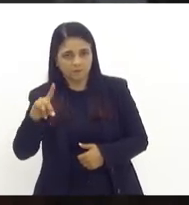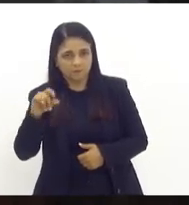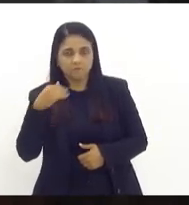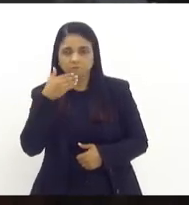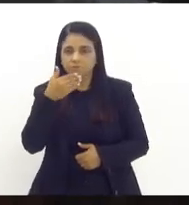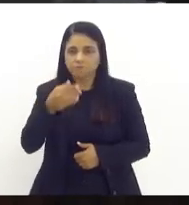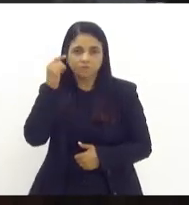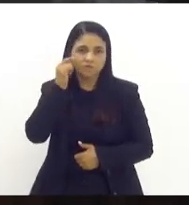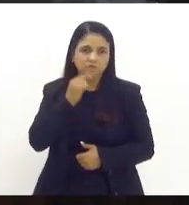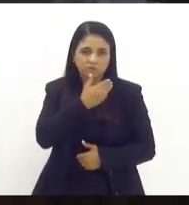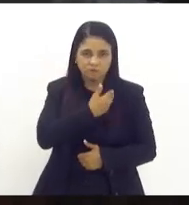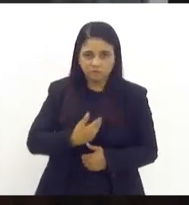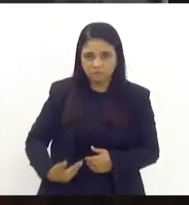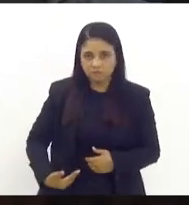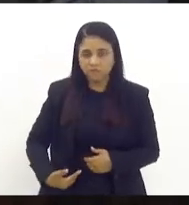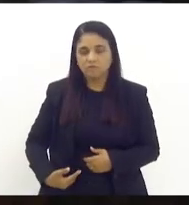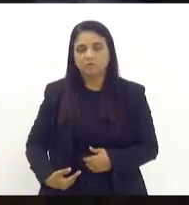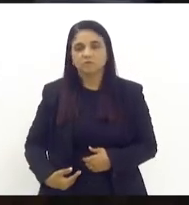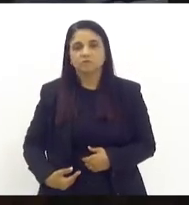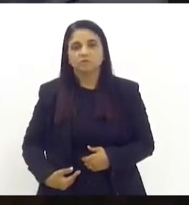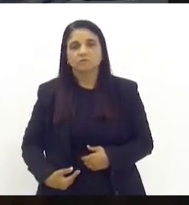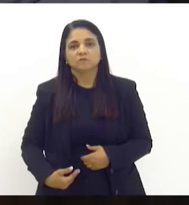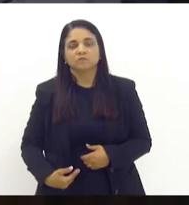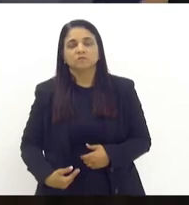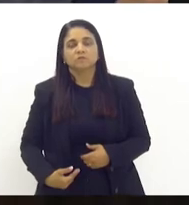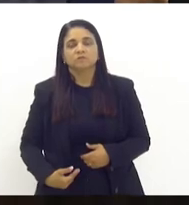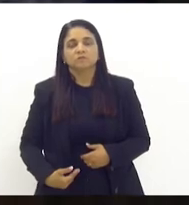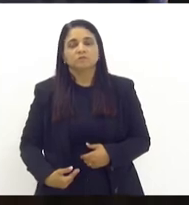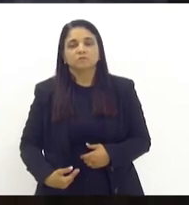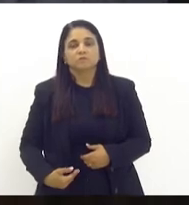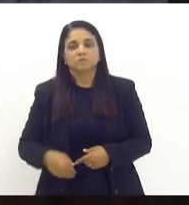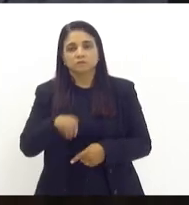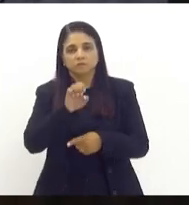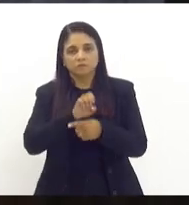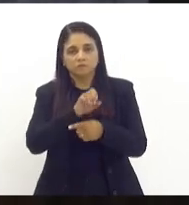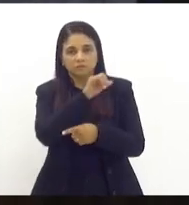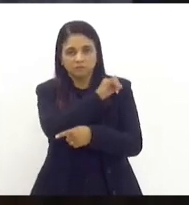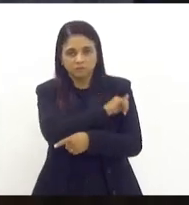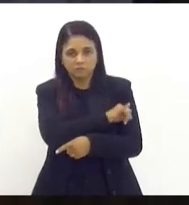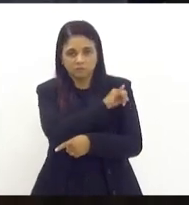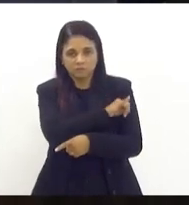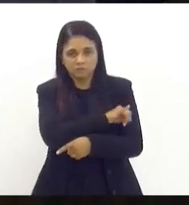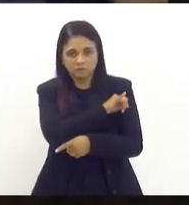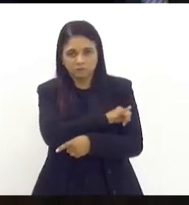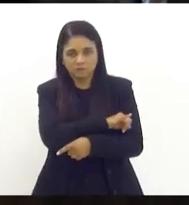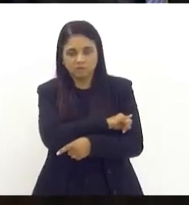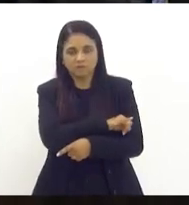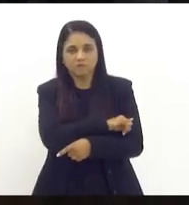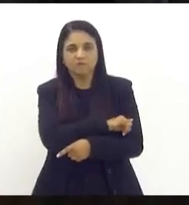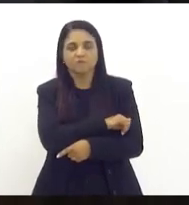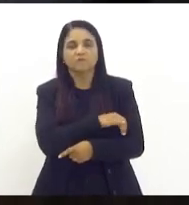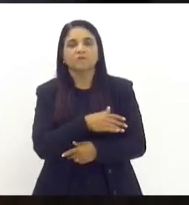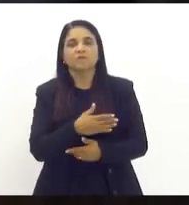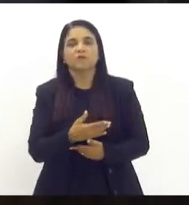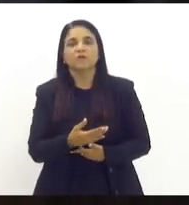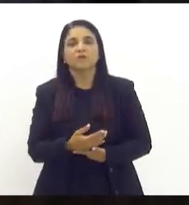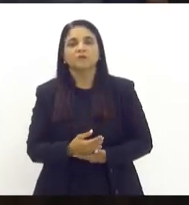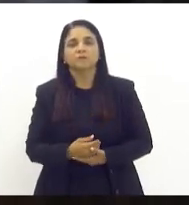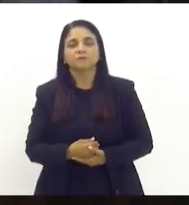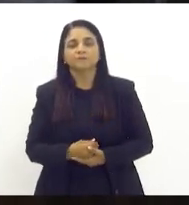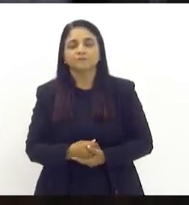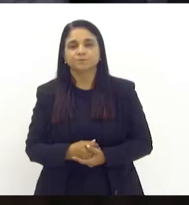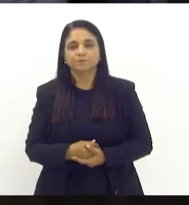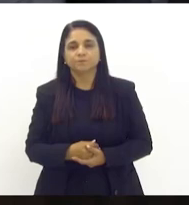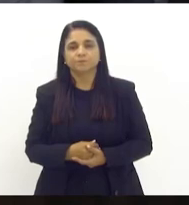governador do estado do Rio Governador Cláudio Castro Cláudio Bonfim de Castro e Silva